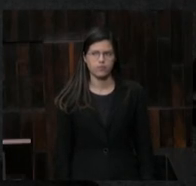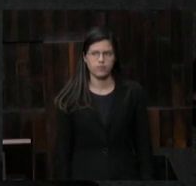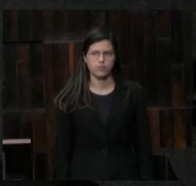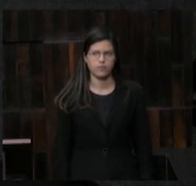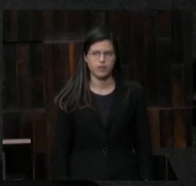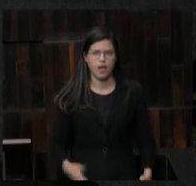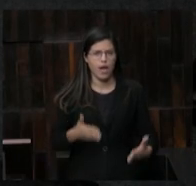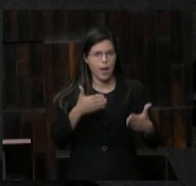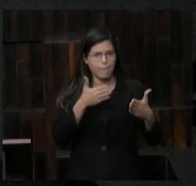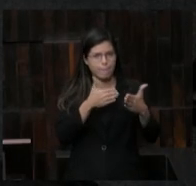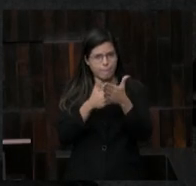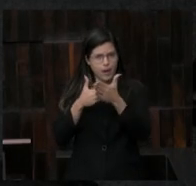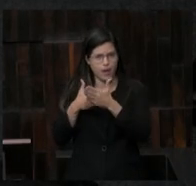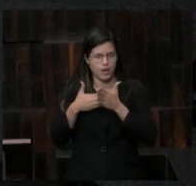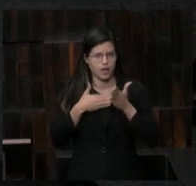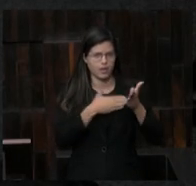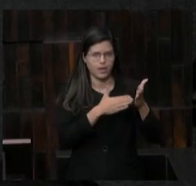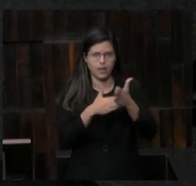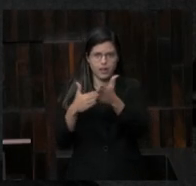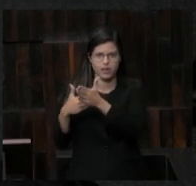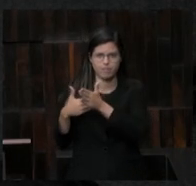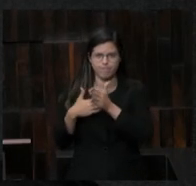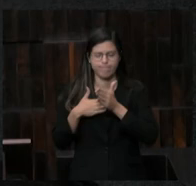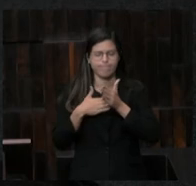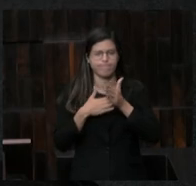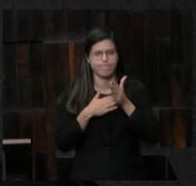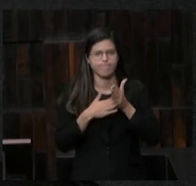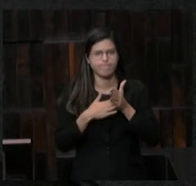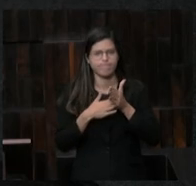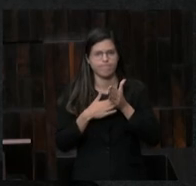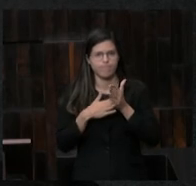as barreiras, o que nos impede,